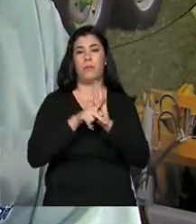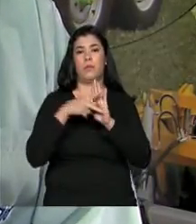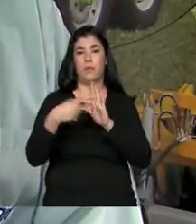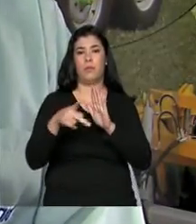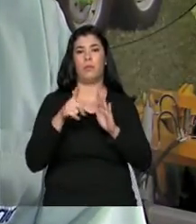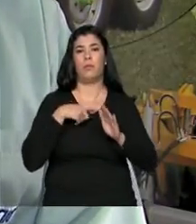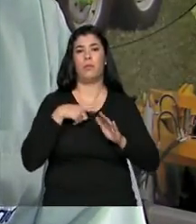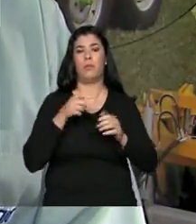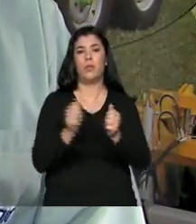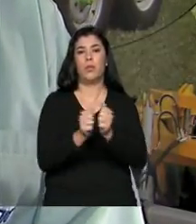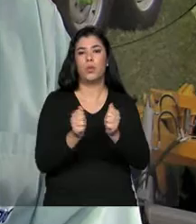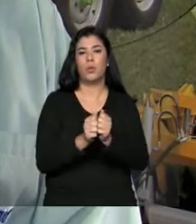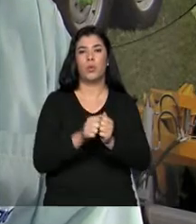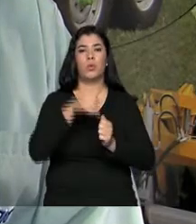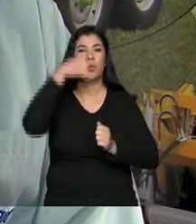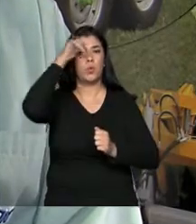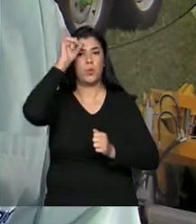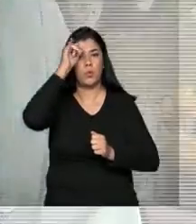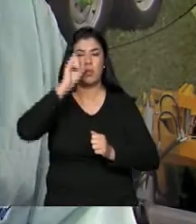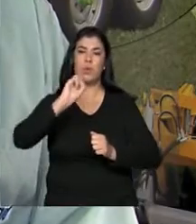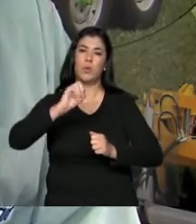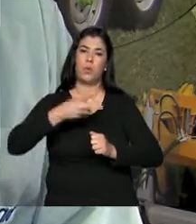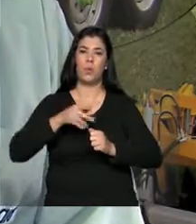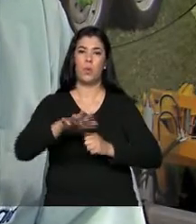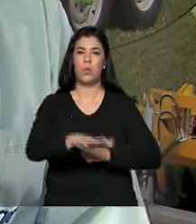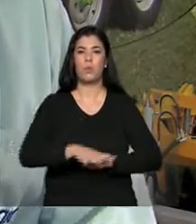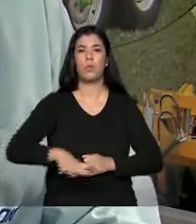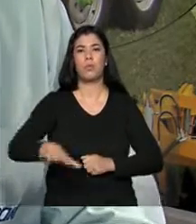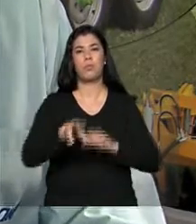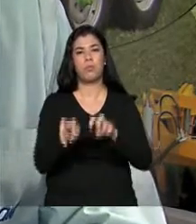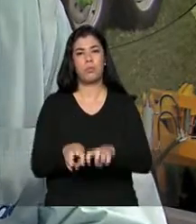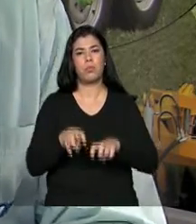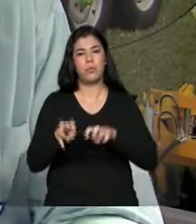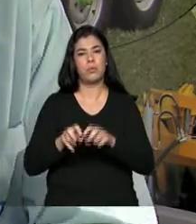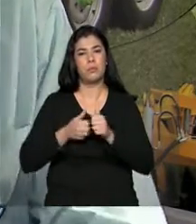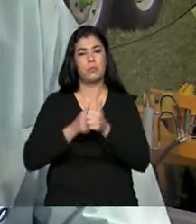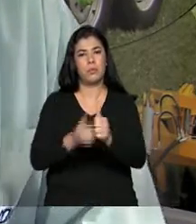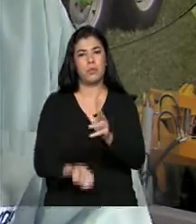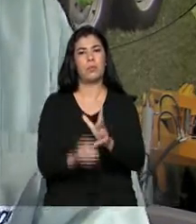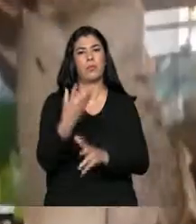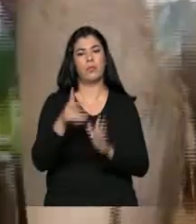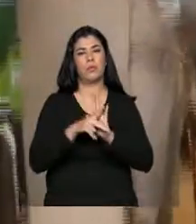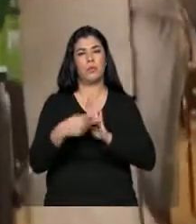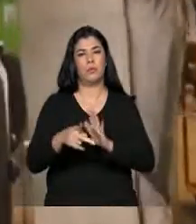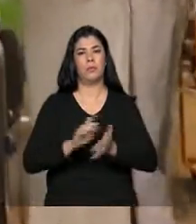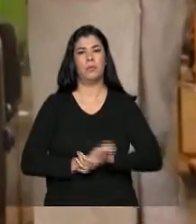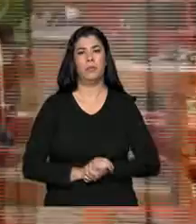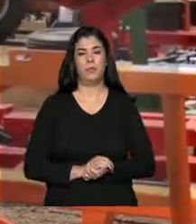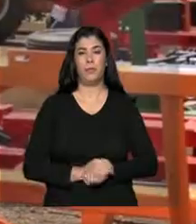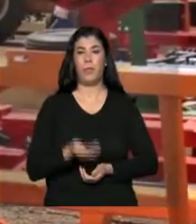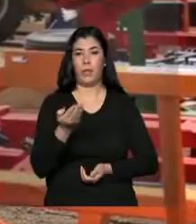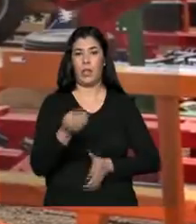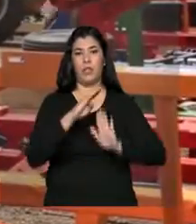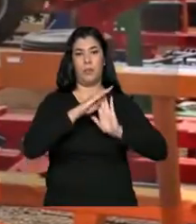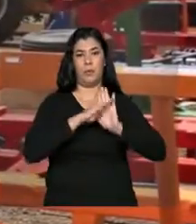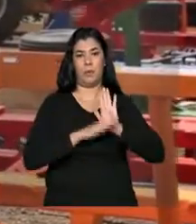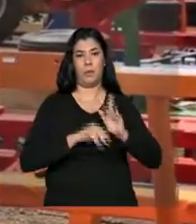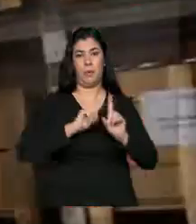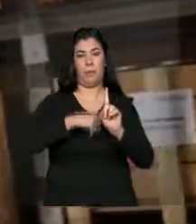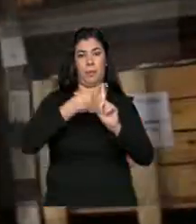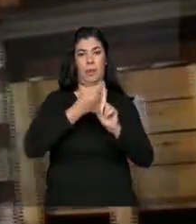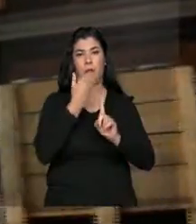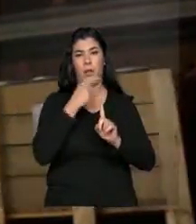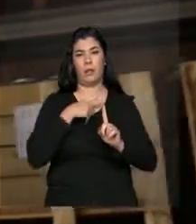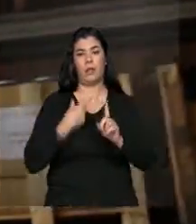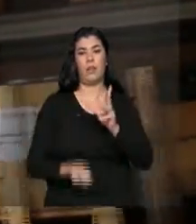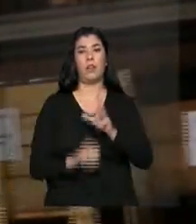à sua fazenda e seu respectivo segmento de produção. O programa foi criado em 2010